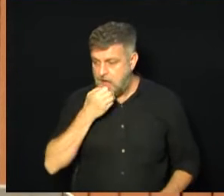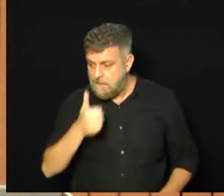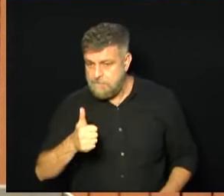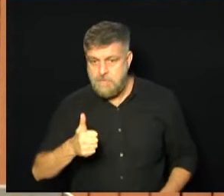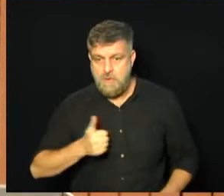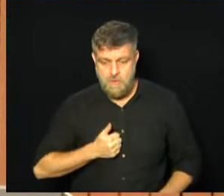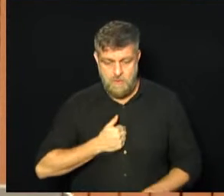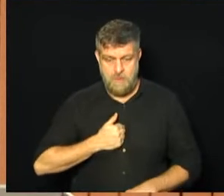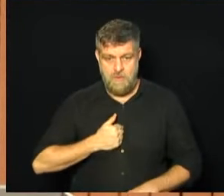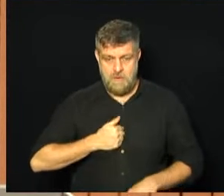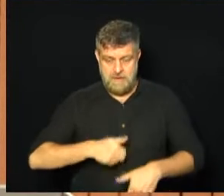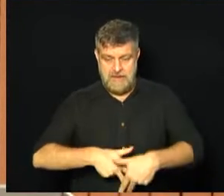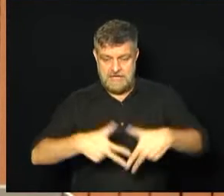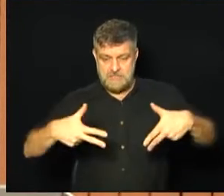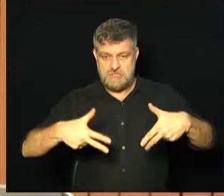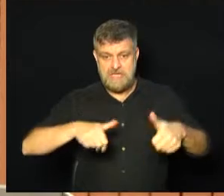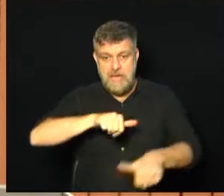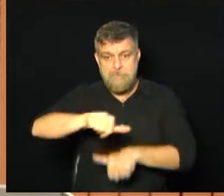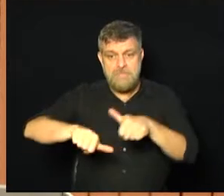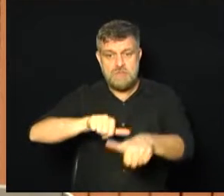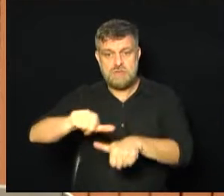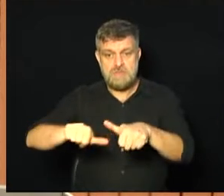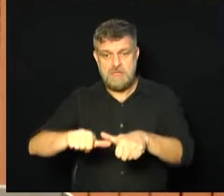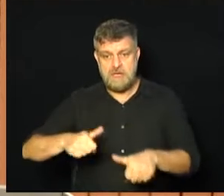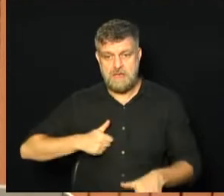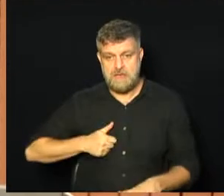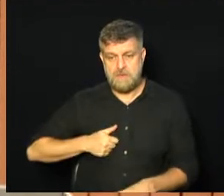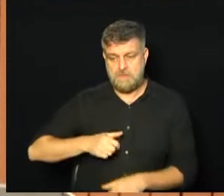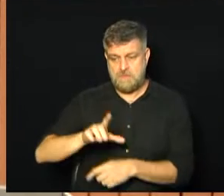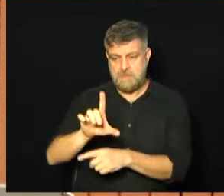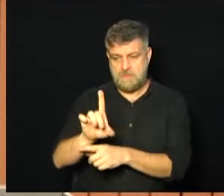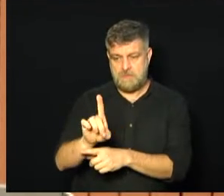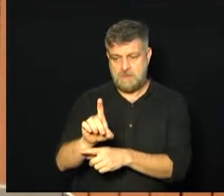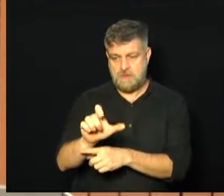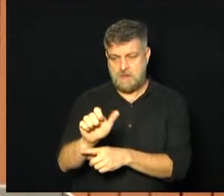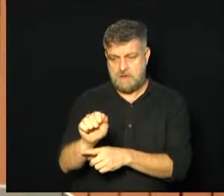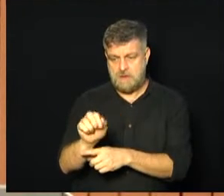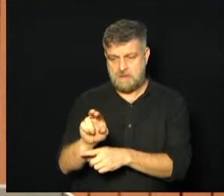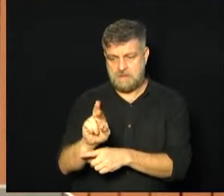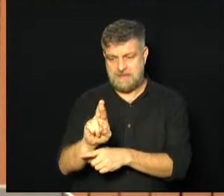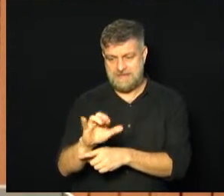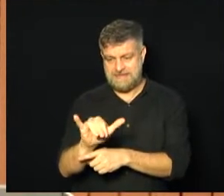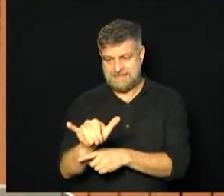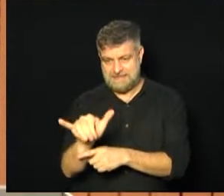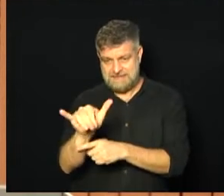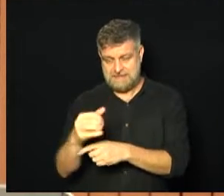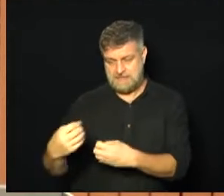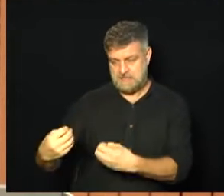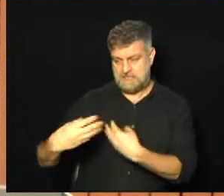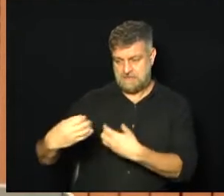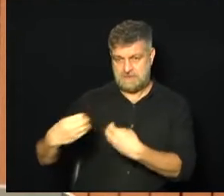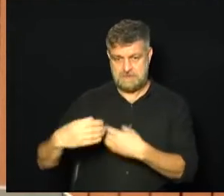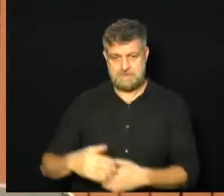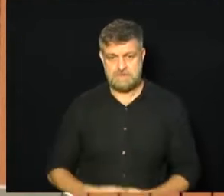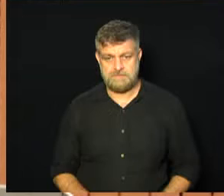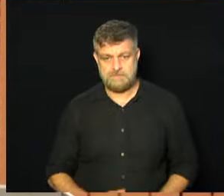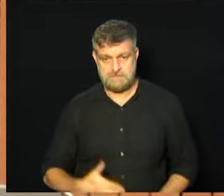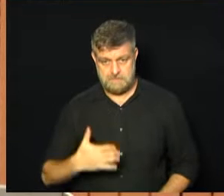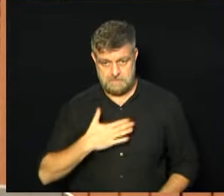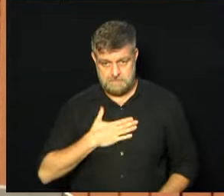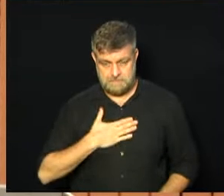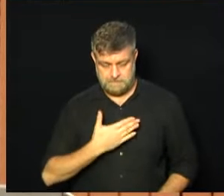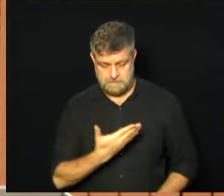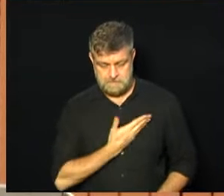E isso eu aprendi com Darcy Ribeiro, mas eu espero que os meus colegas que estão aqui presentes, que lutam essa luta